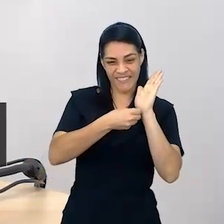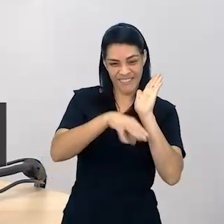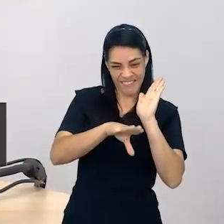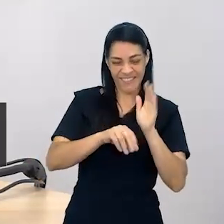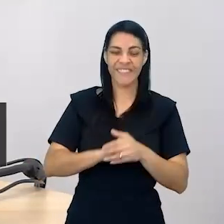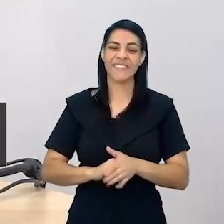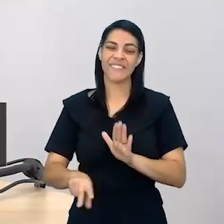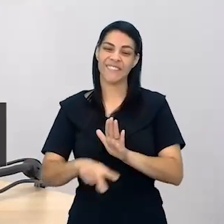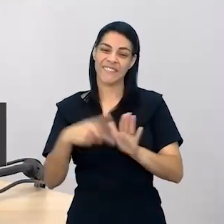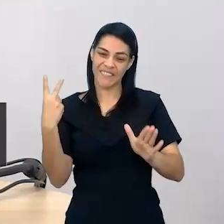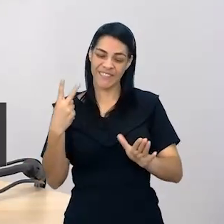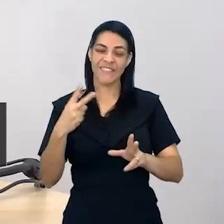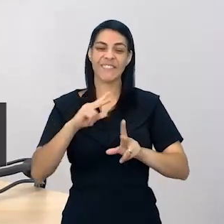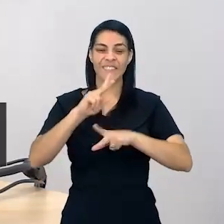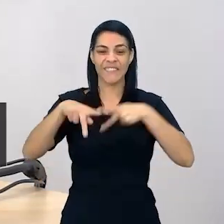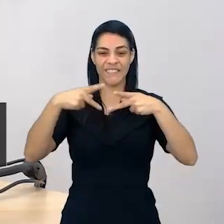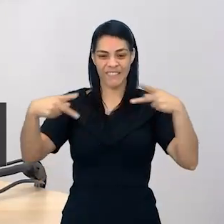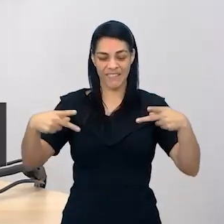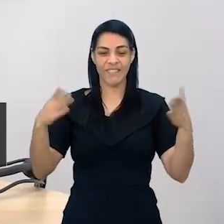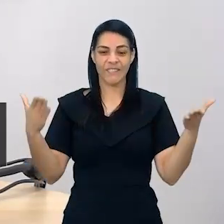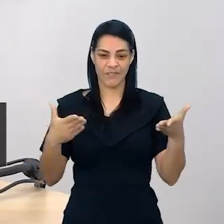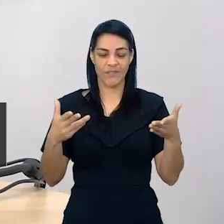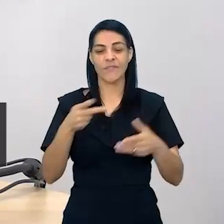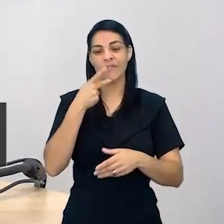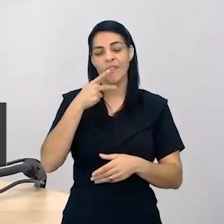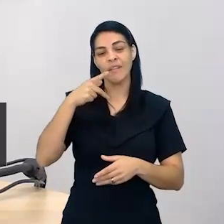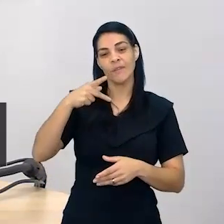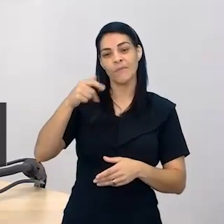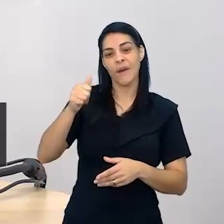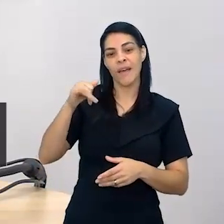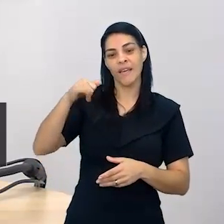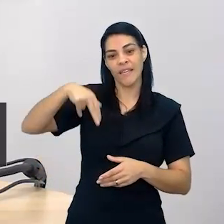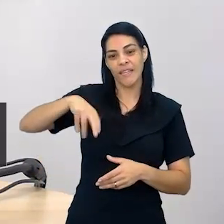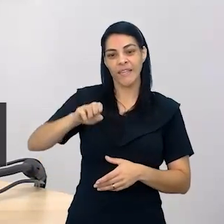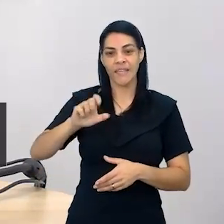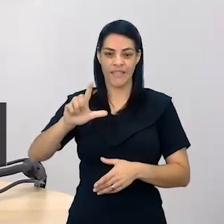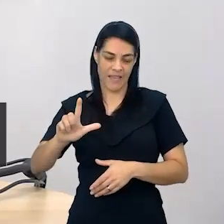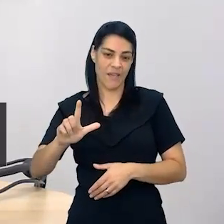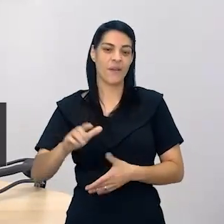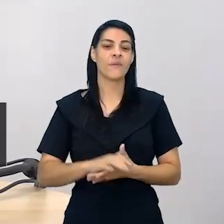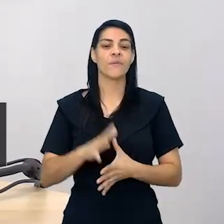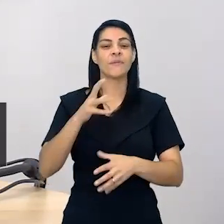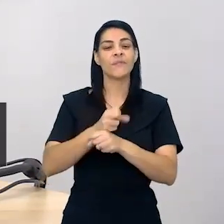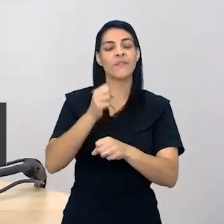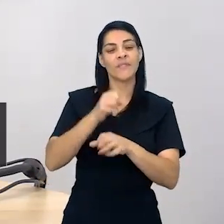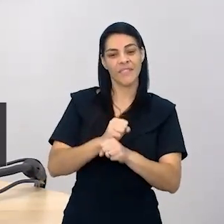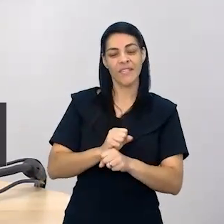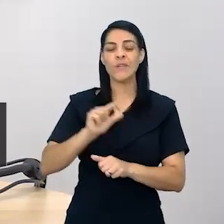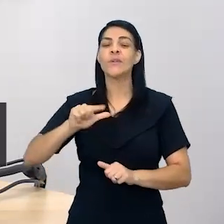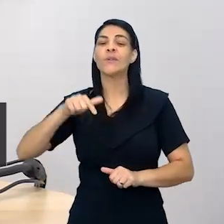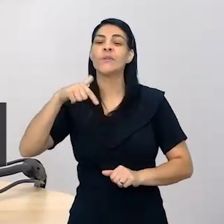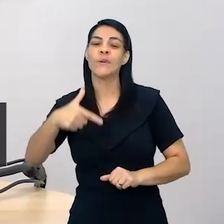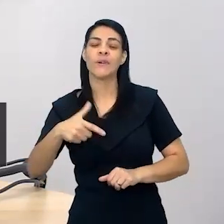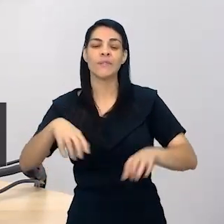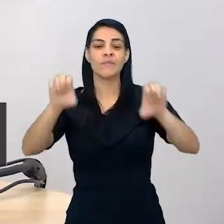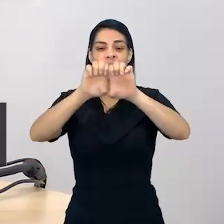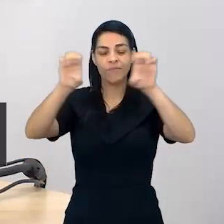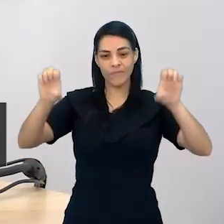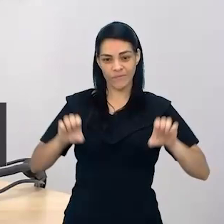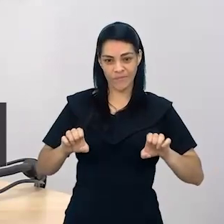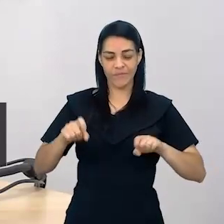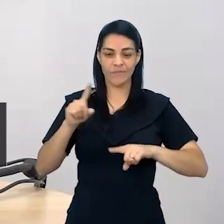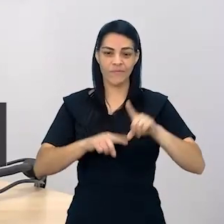bimestre né então hoje nós estamos falando do painel total e o próximo a TPC vai ser a estrutura do material digital